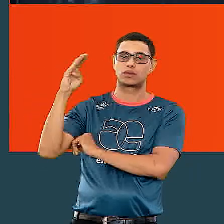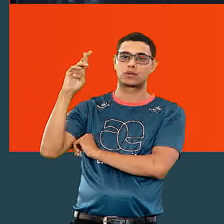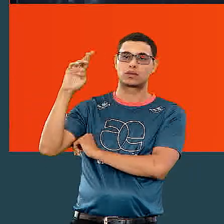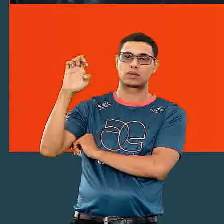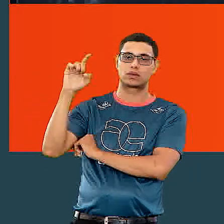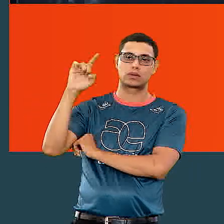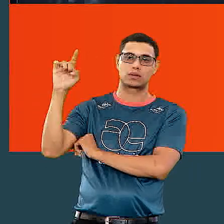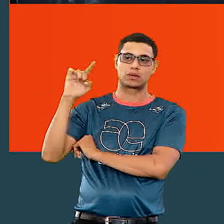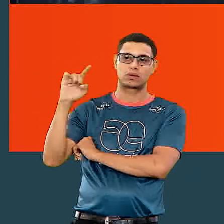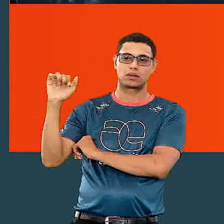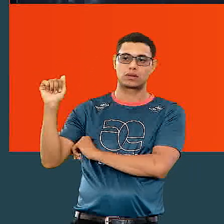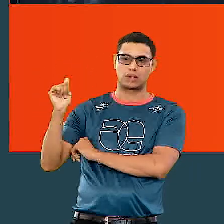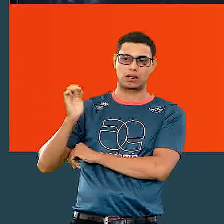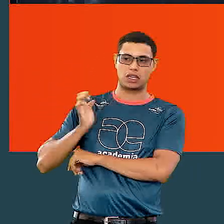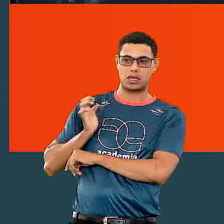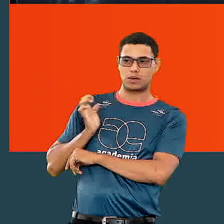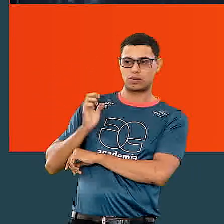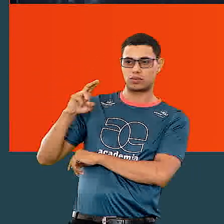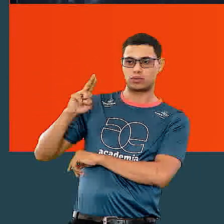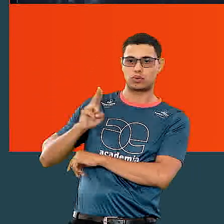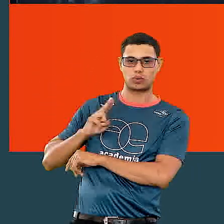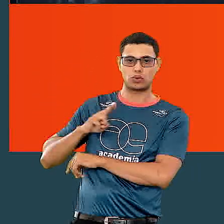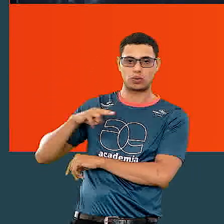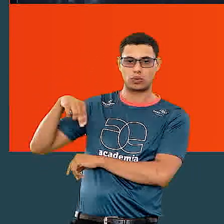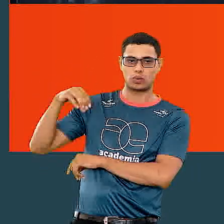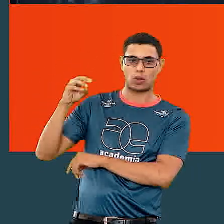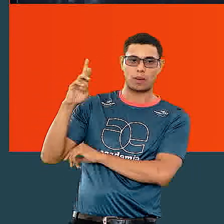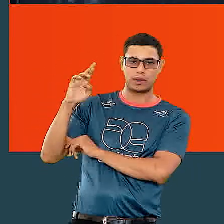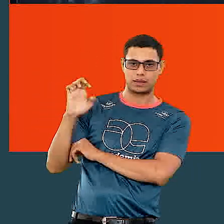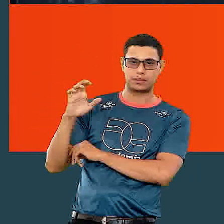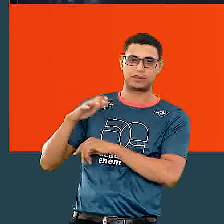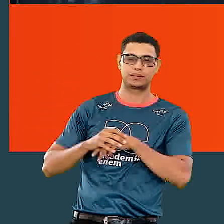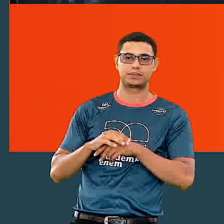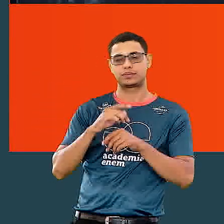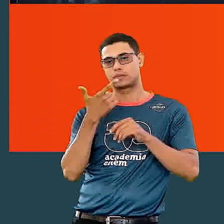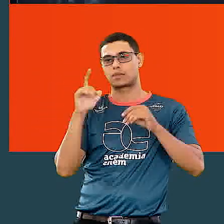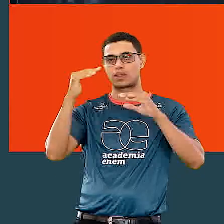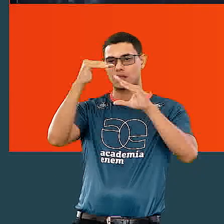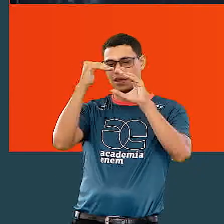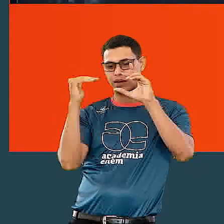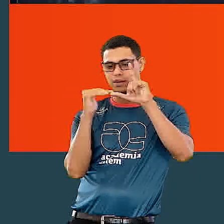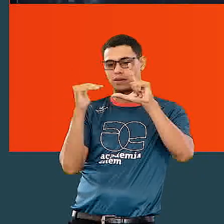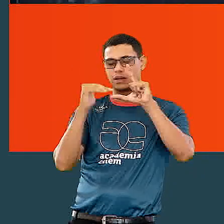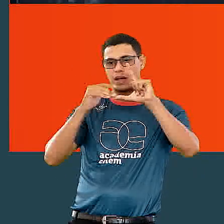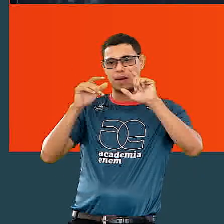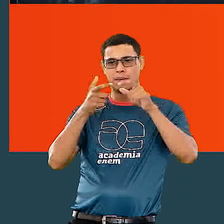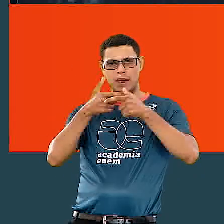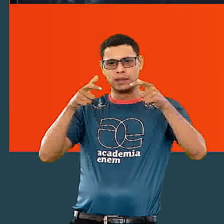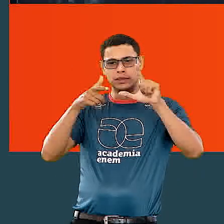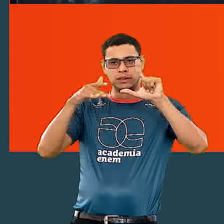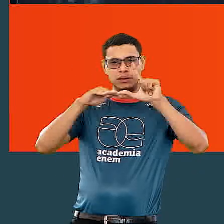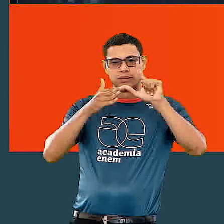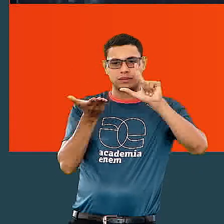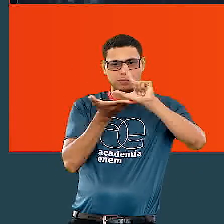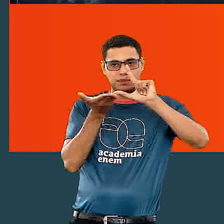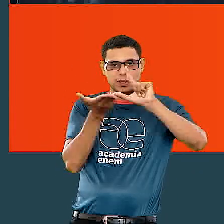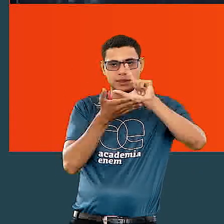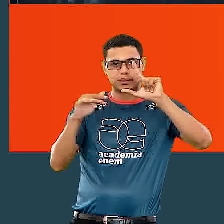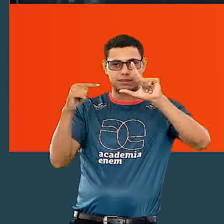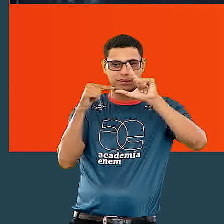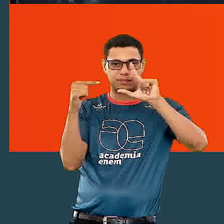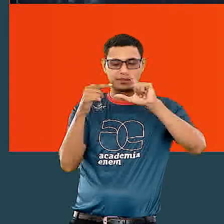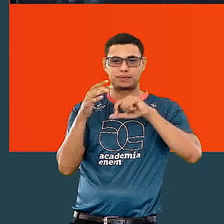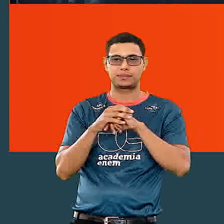Nobreza. Nobreza. Beleza? E a terceira parte, que é a parte maior do triângulo, a base maior que tu vai botar o